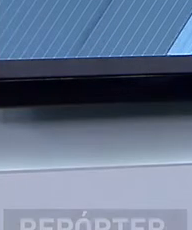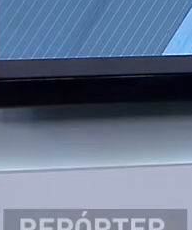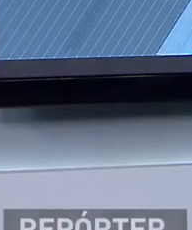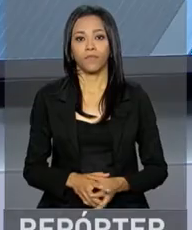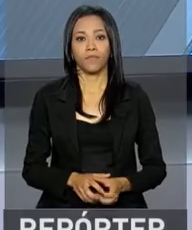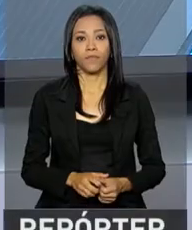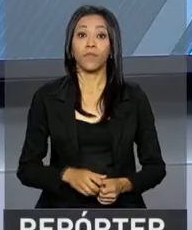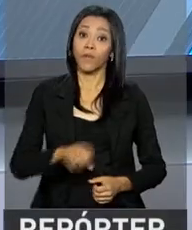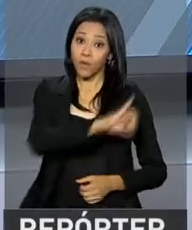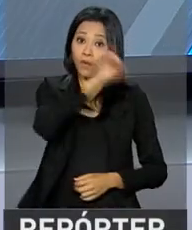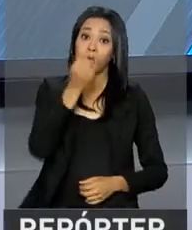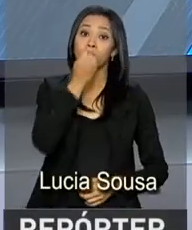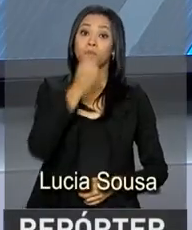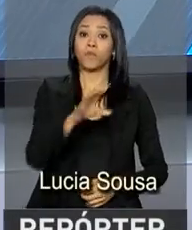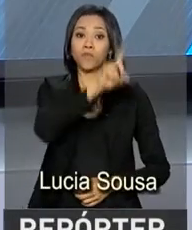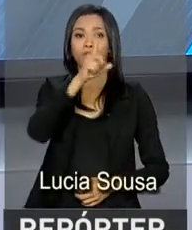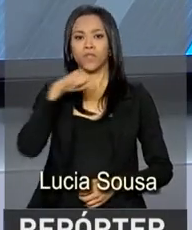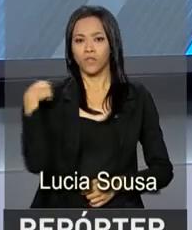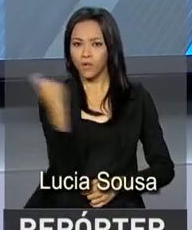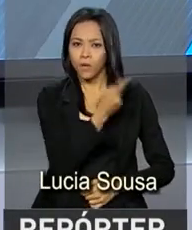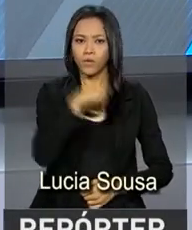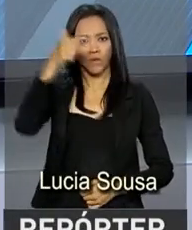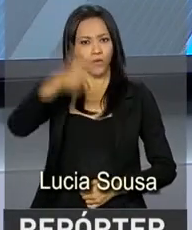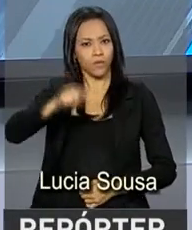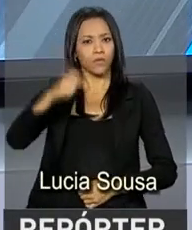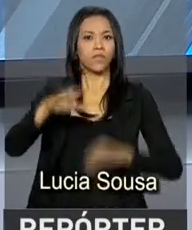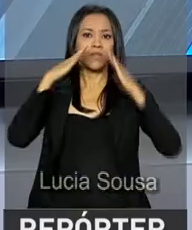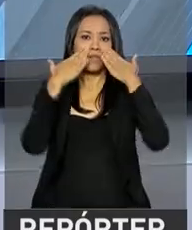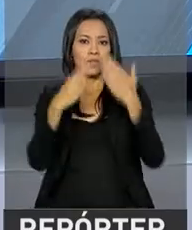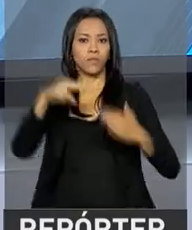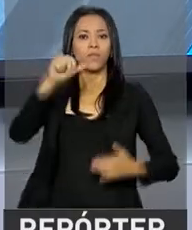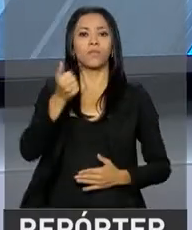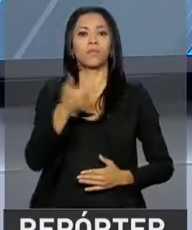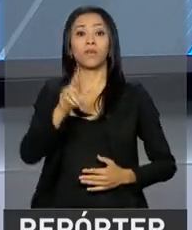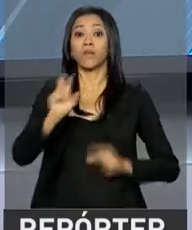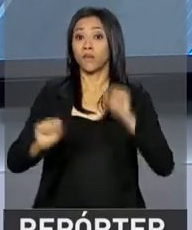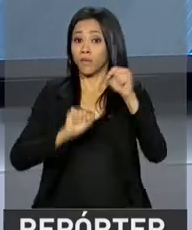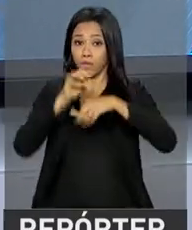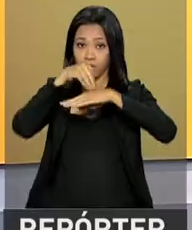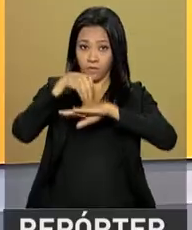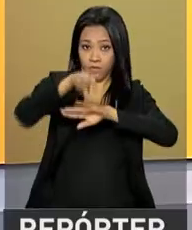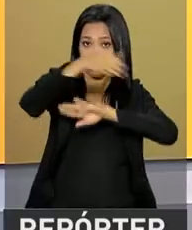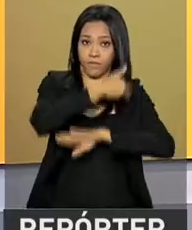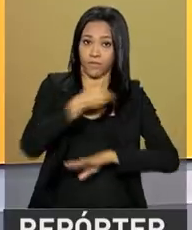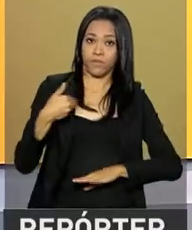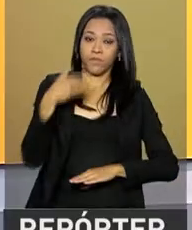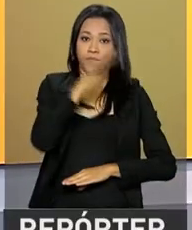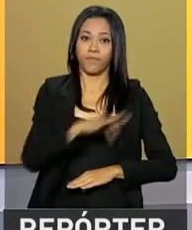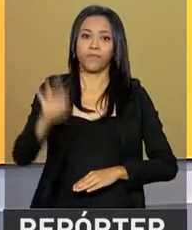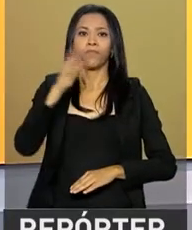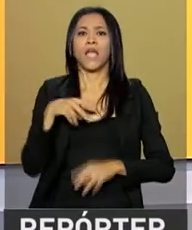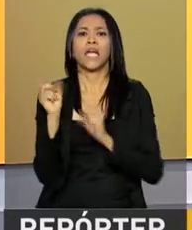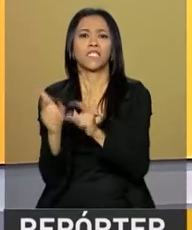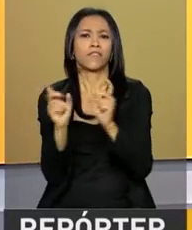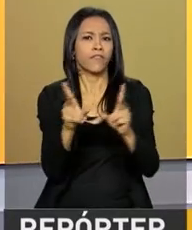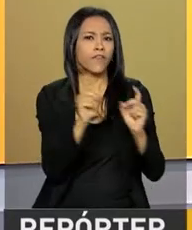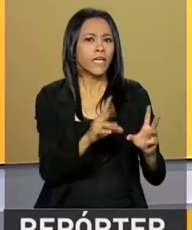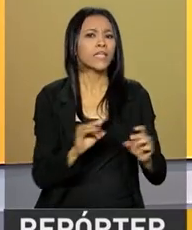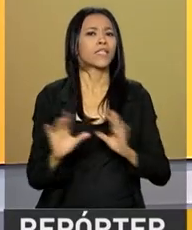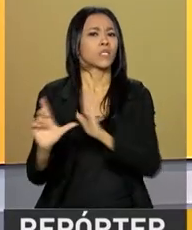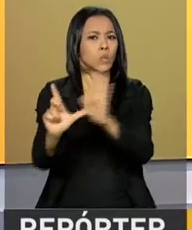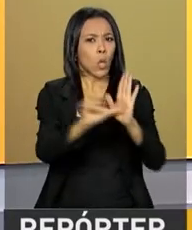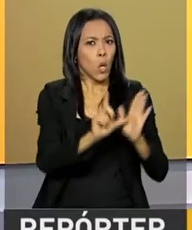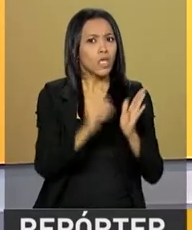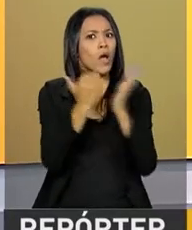olá bom dia estamos de volta com o repórter nbr as notícias do governo federal as vendas do varejo tiveram alta de